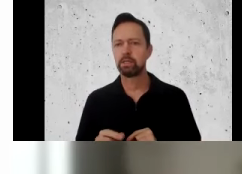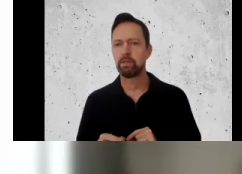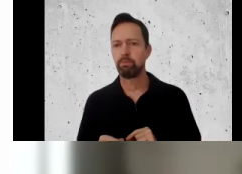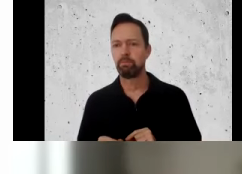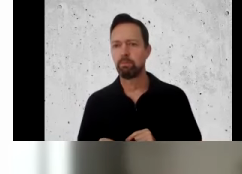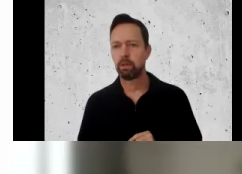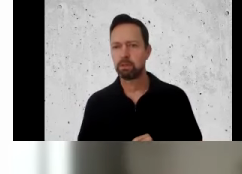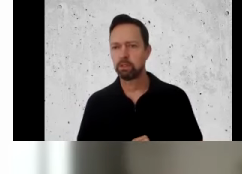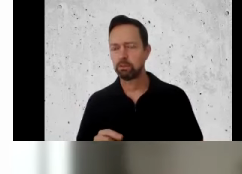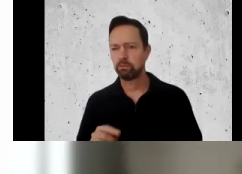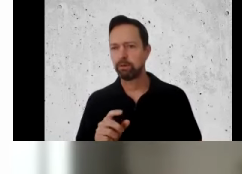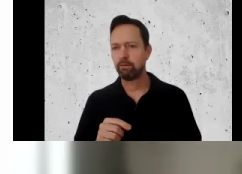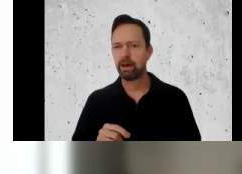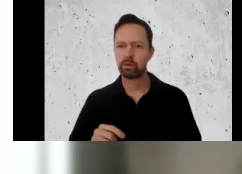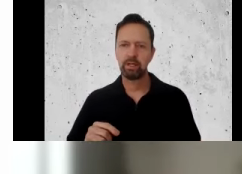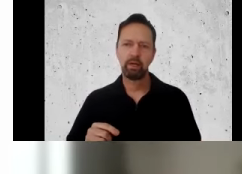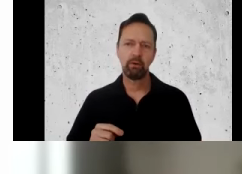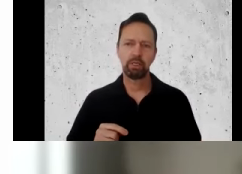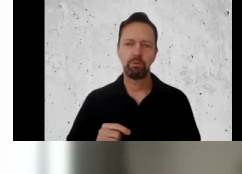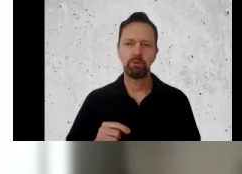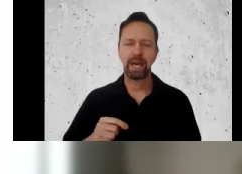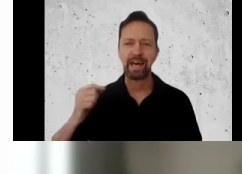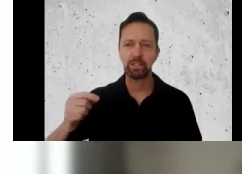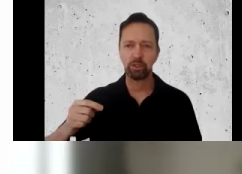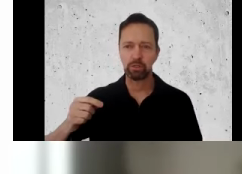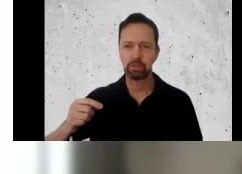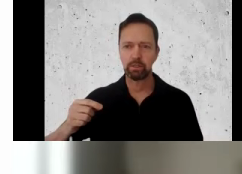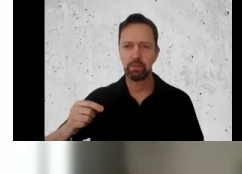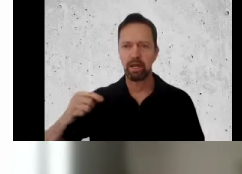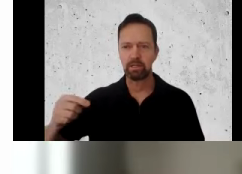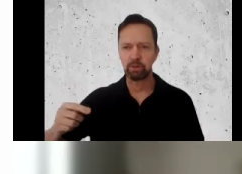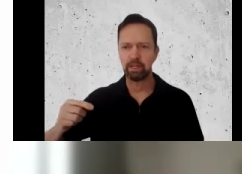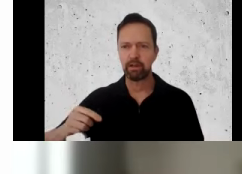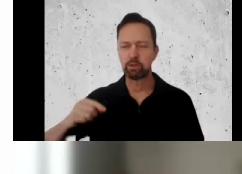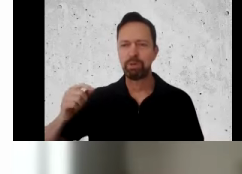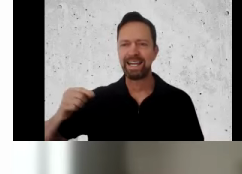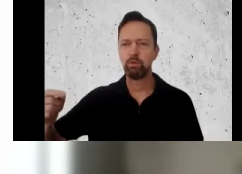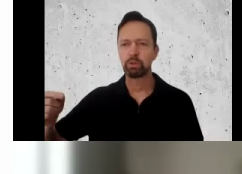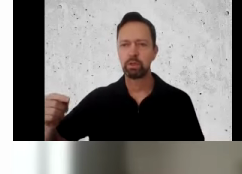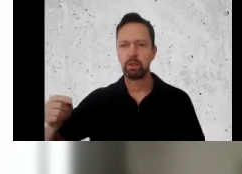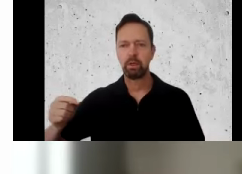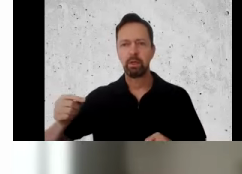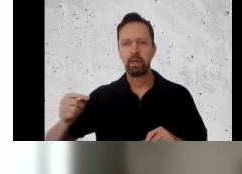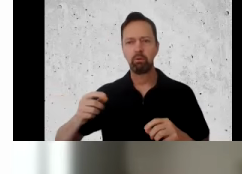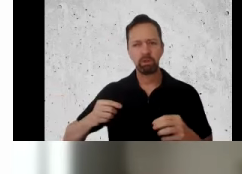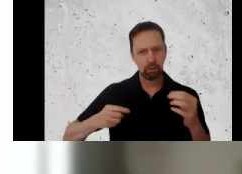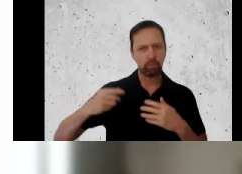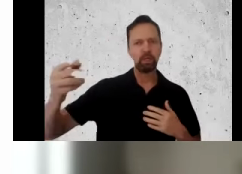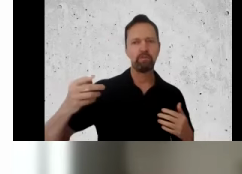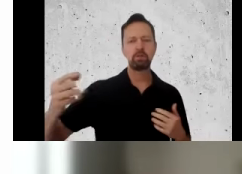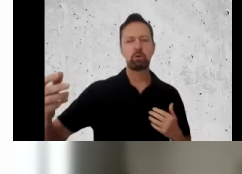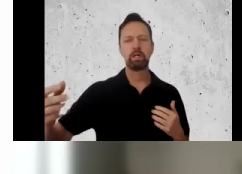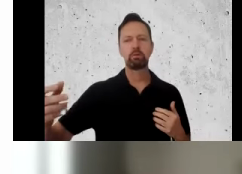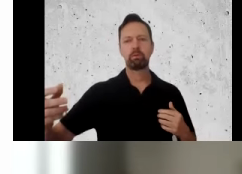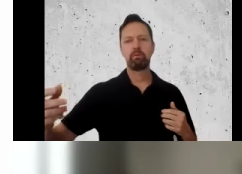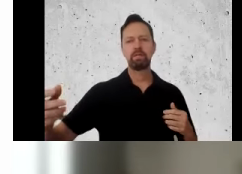de transação. Vários, é o que eles chamam de hazards, né? Vários perigos. É um contrato, eu